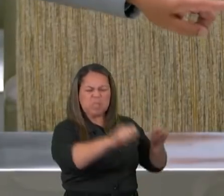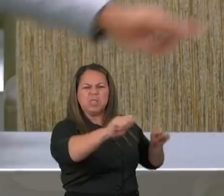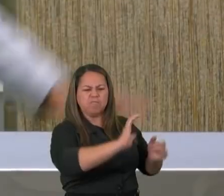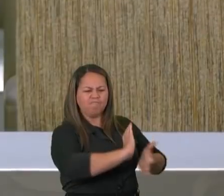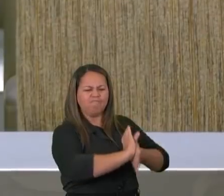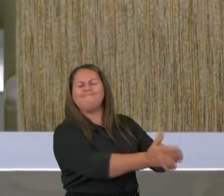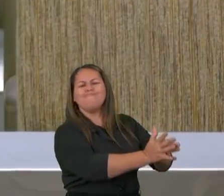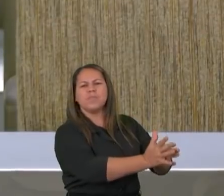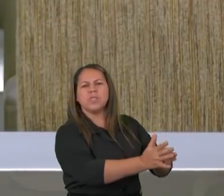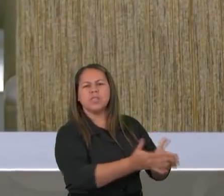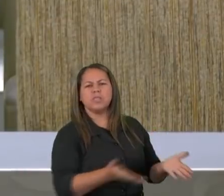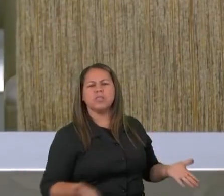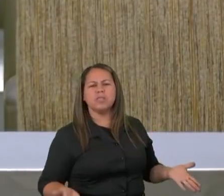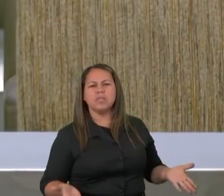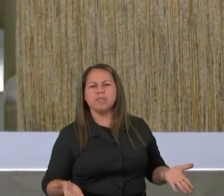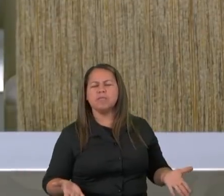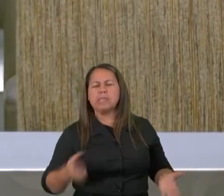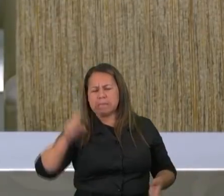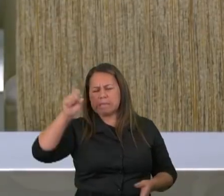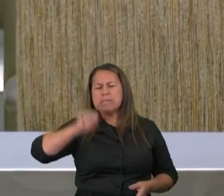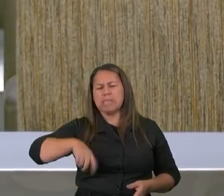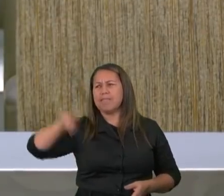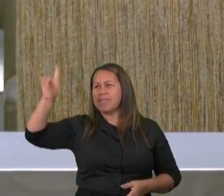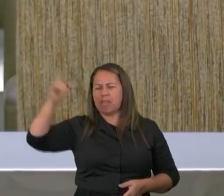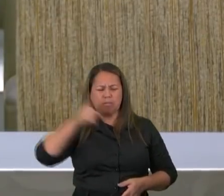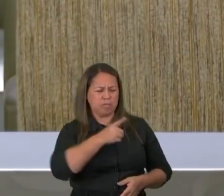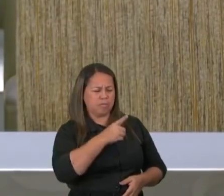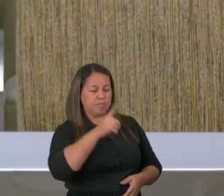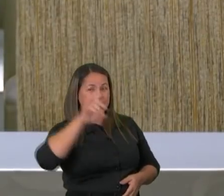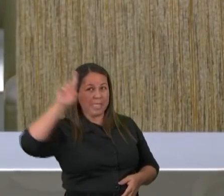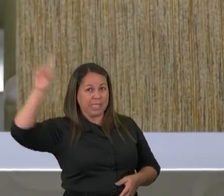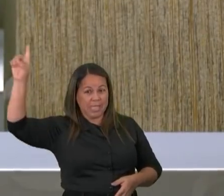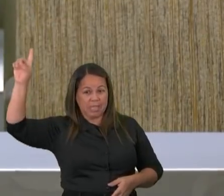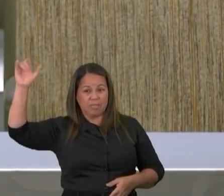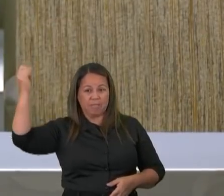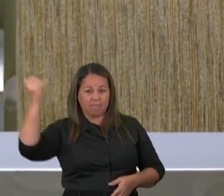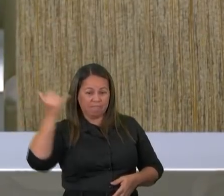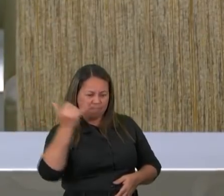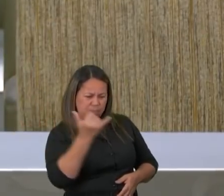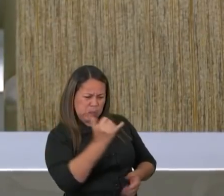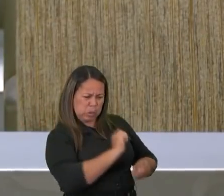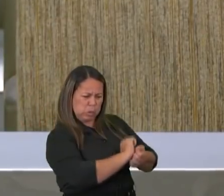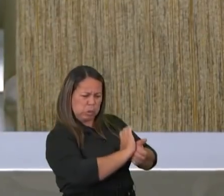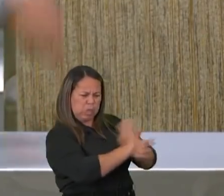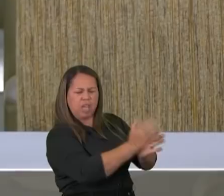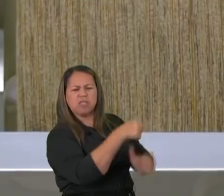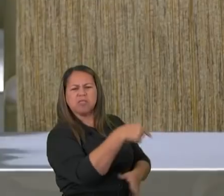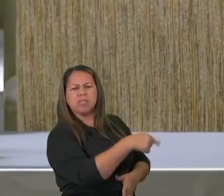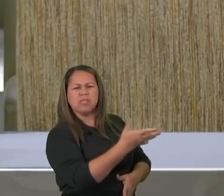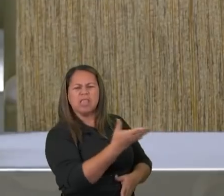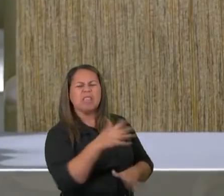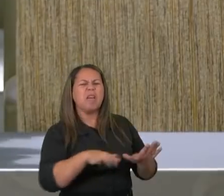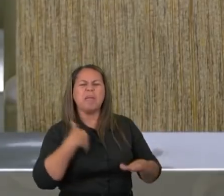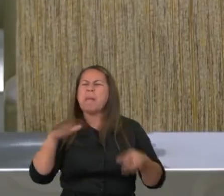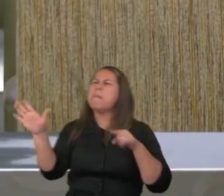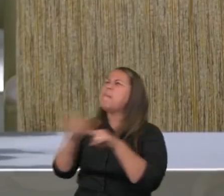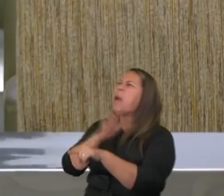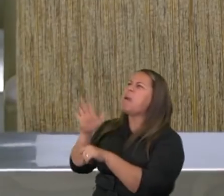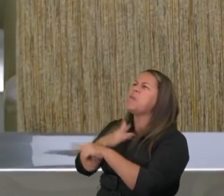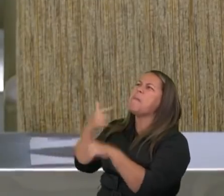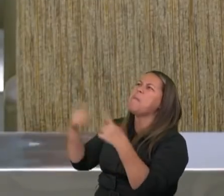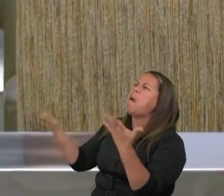dono do laço, mas ele quebrou. E quem é que vai questionar a ele e dizer por que quebrasse o